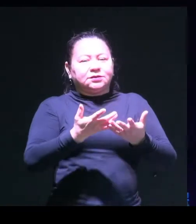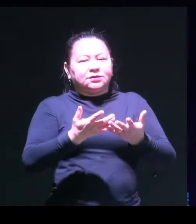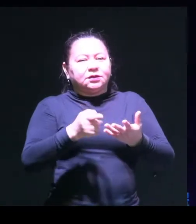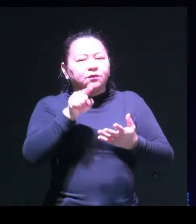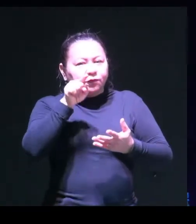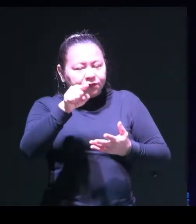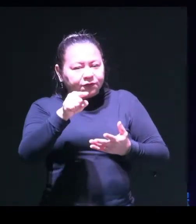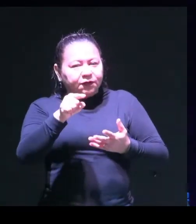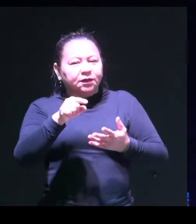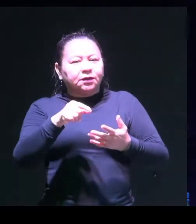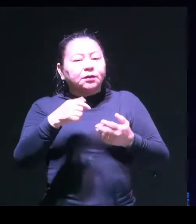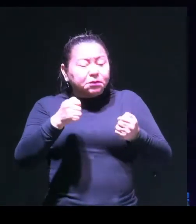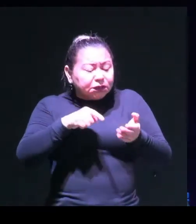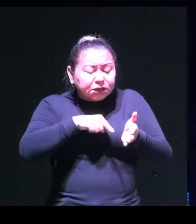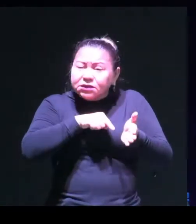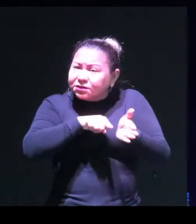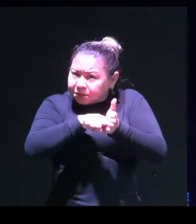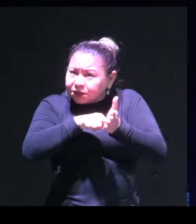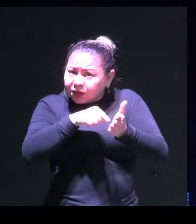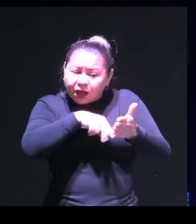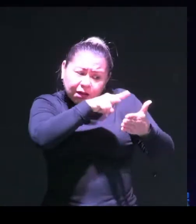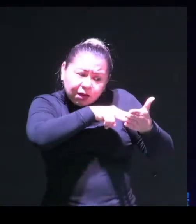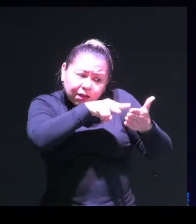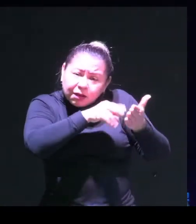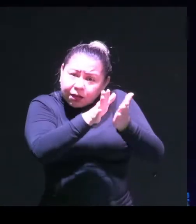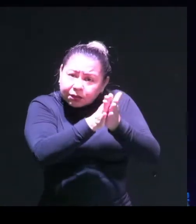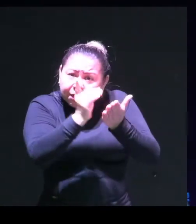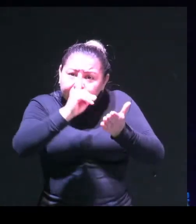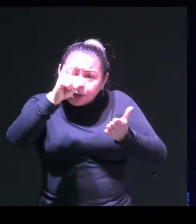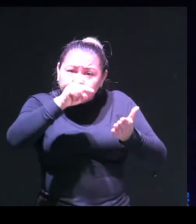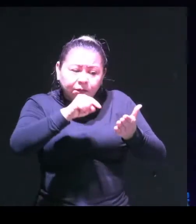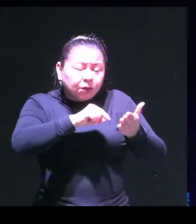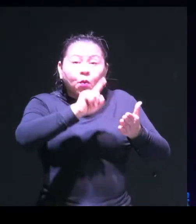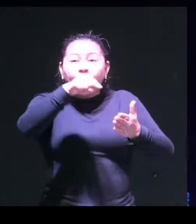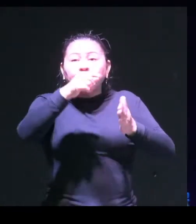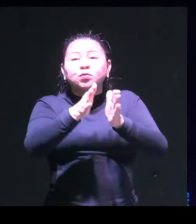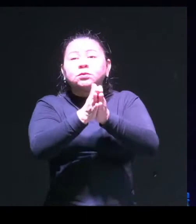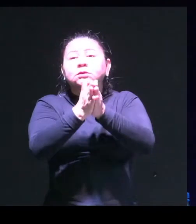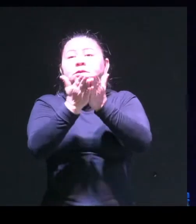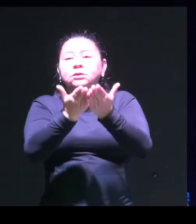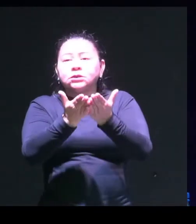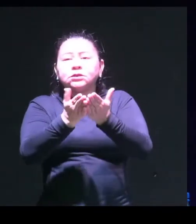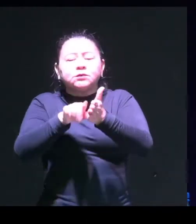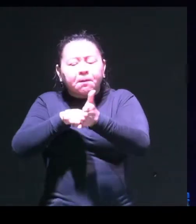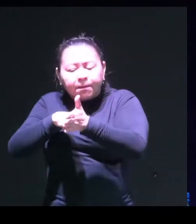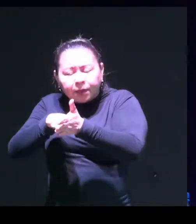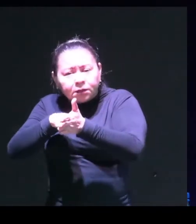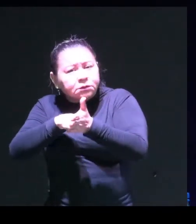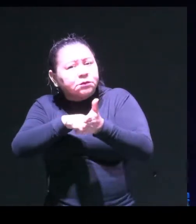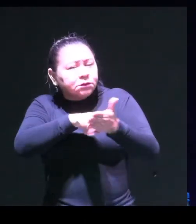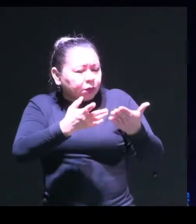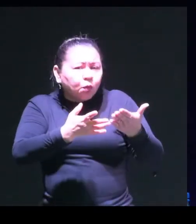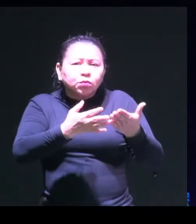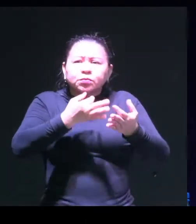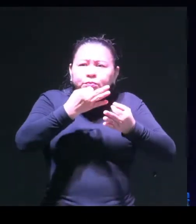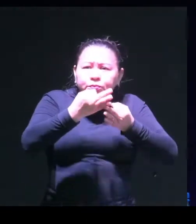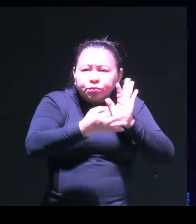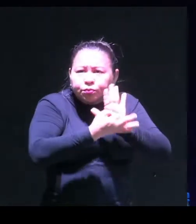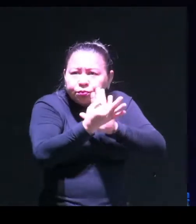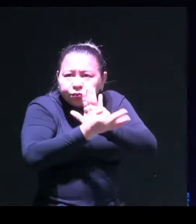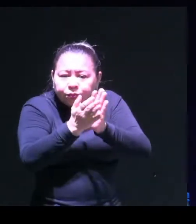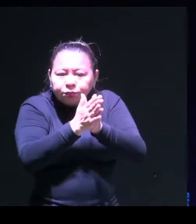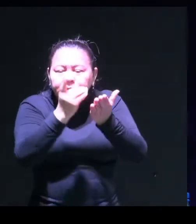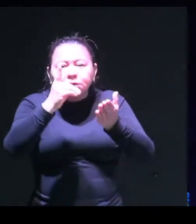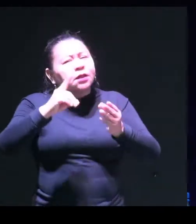você, eu incentivo, procure na Bíblia, leia e procure livros, materiais, comentários bíblicos.